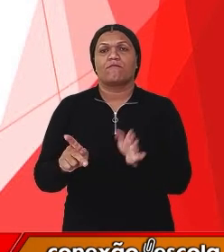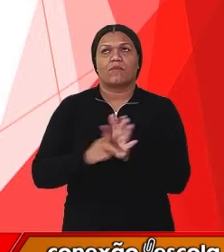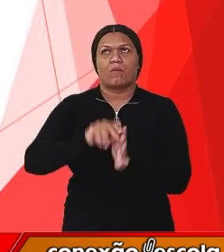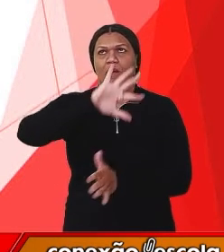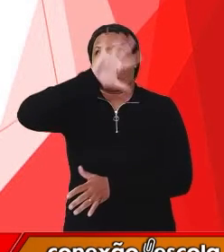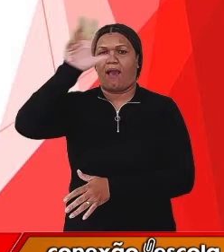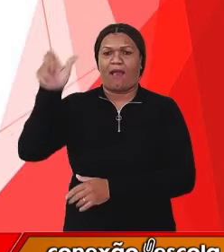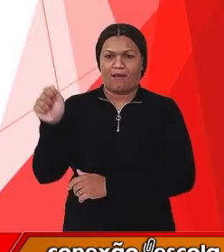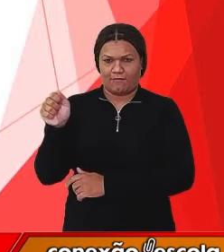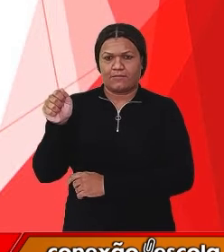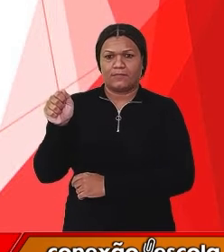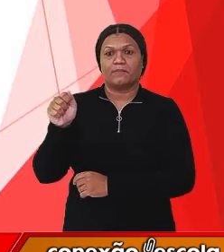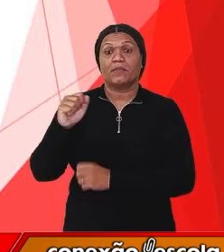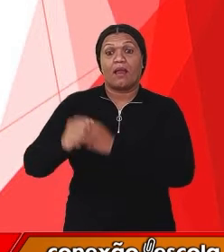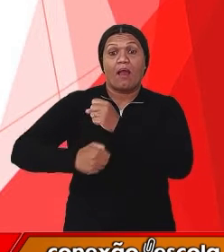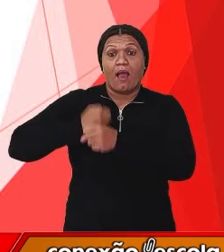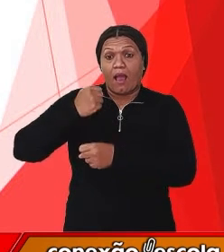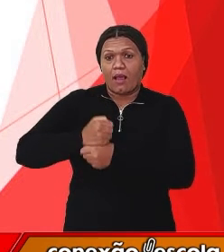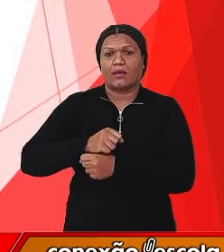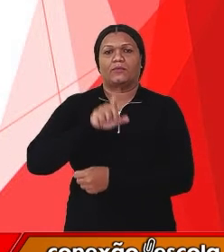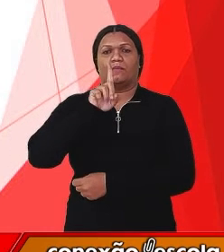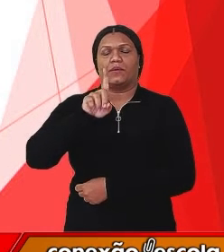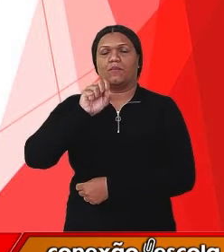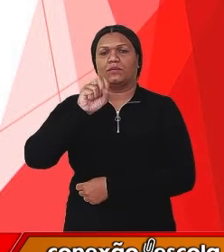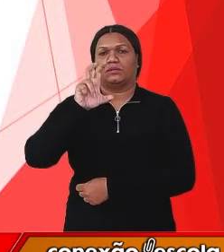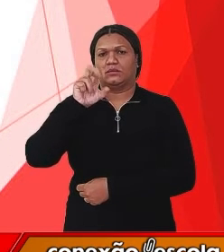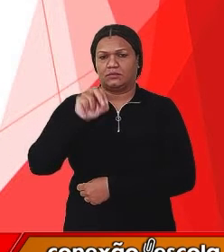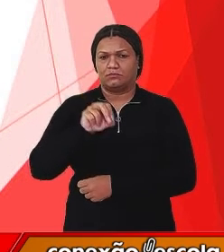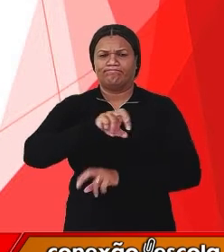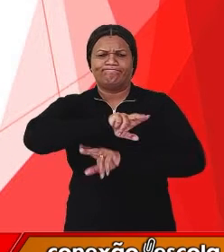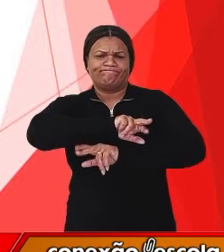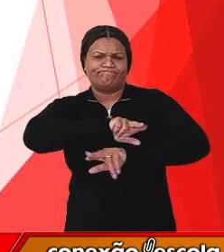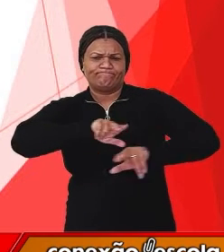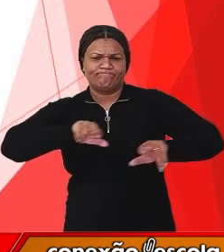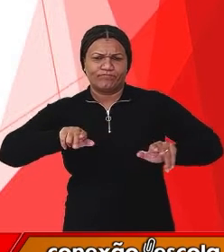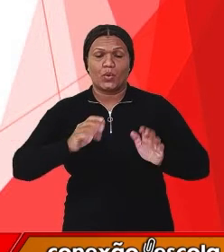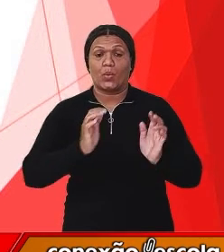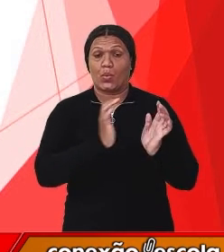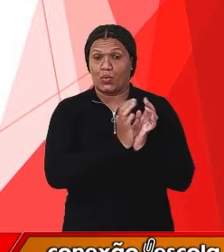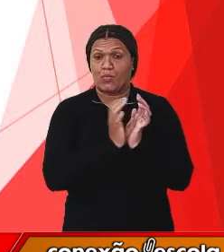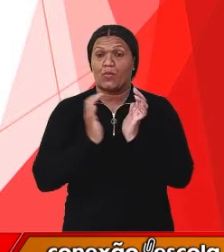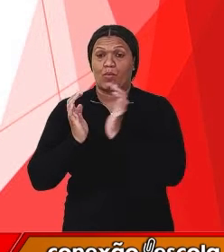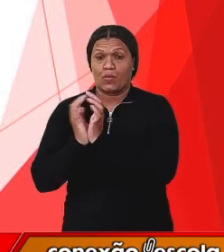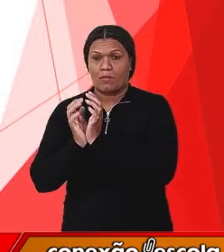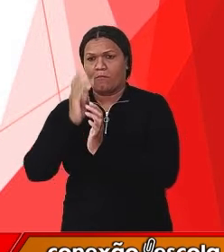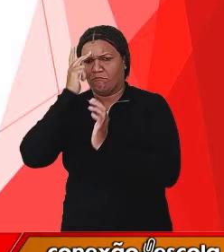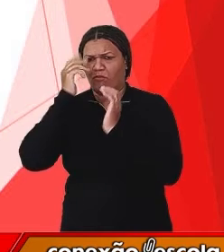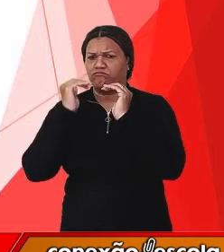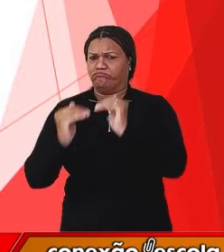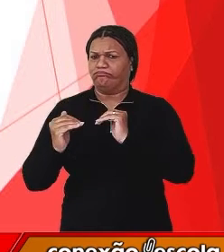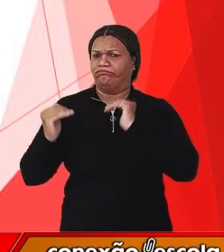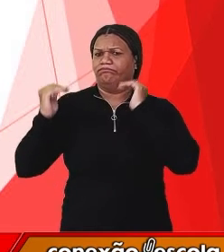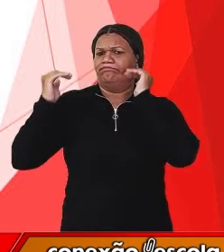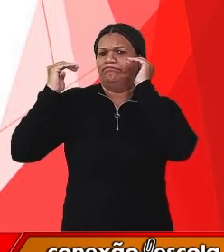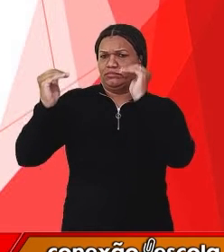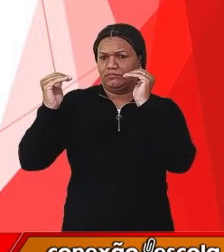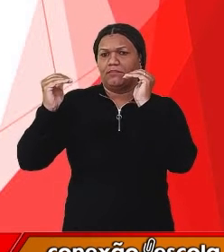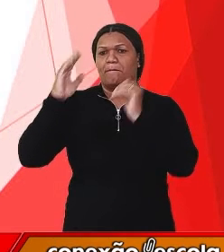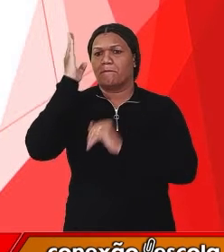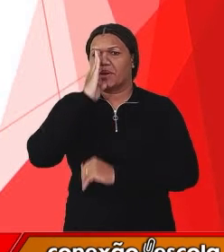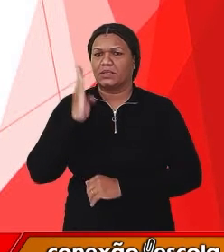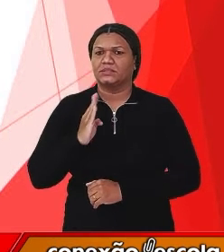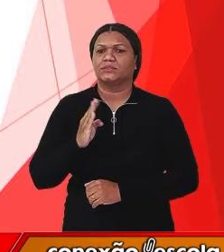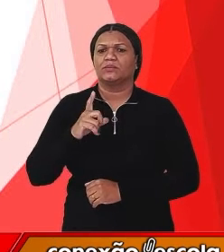em 1850, diversos grupos da elite brasileira compartilhavam essa